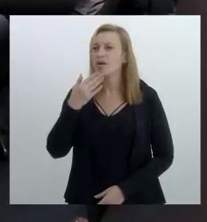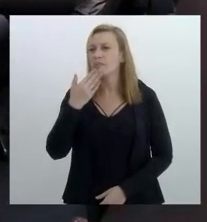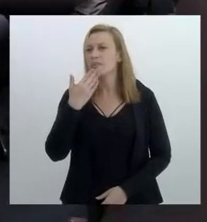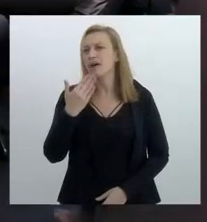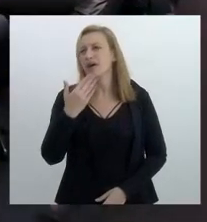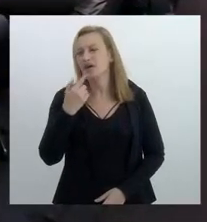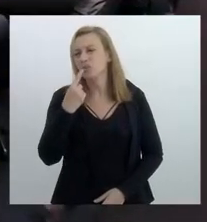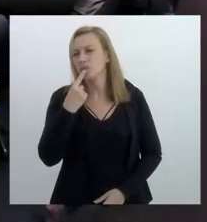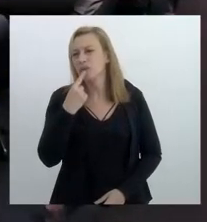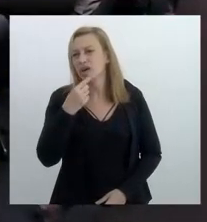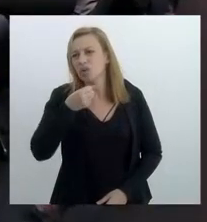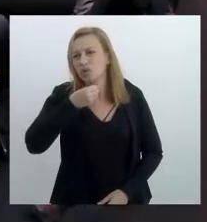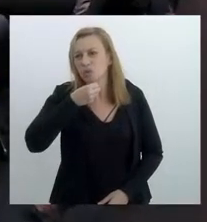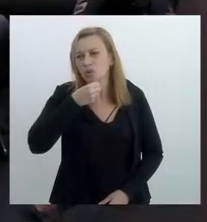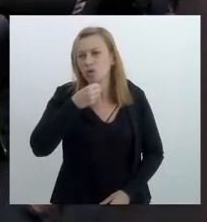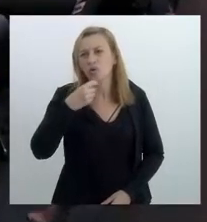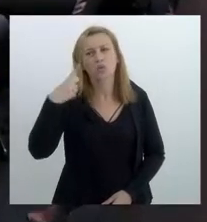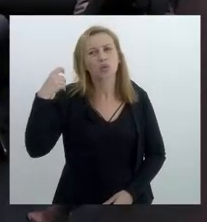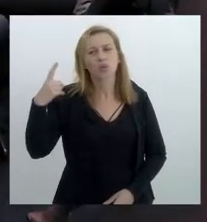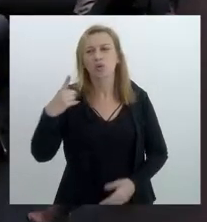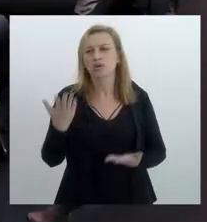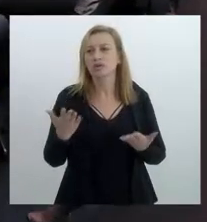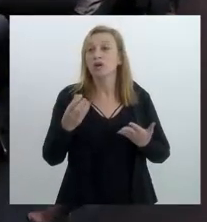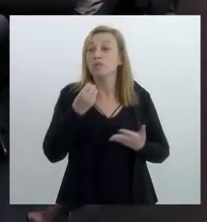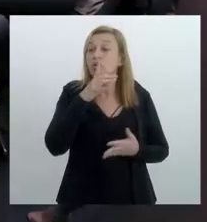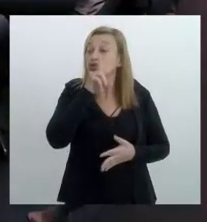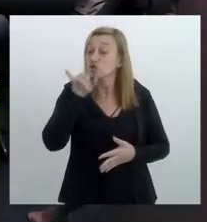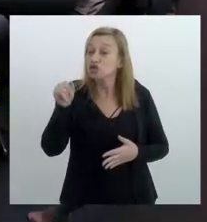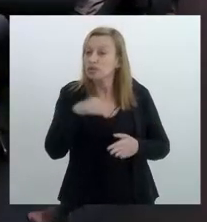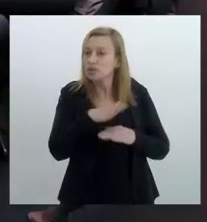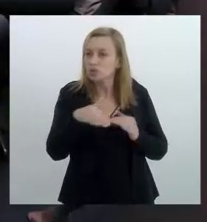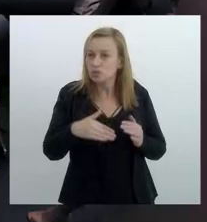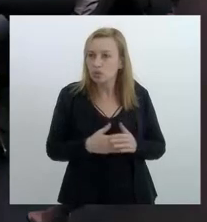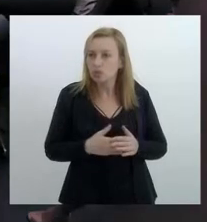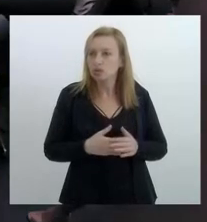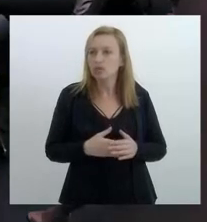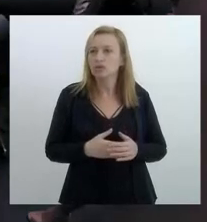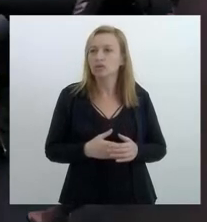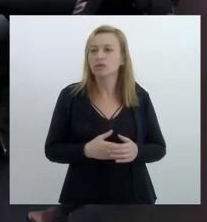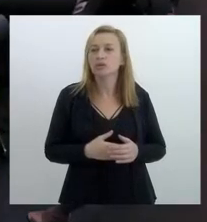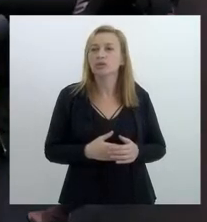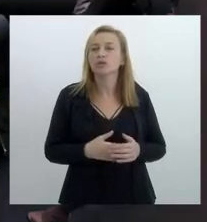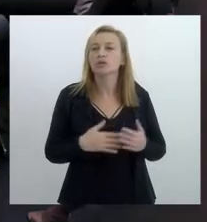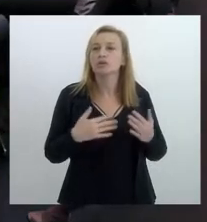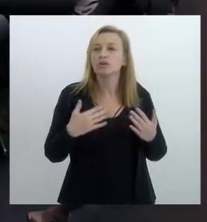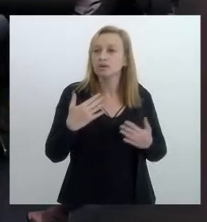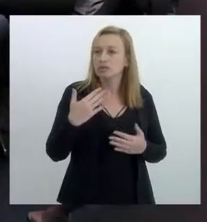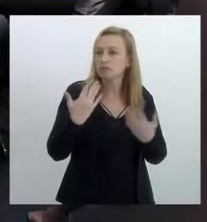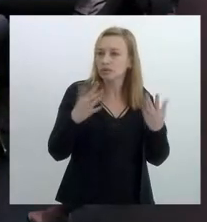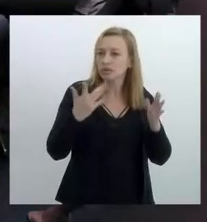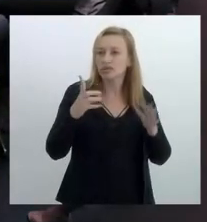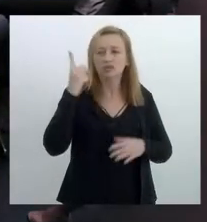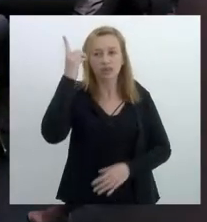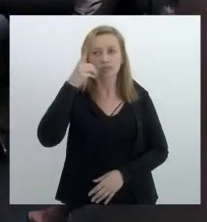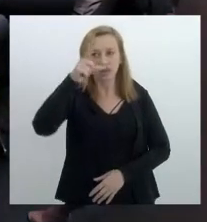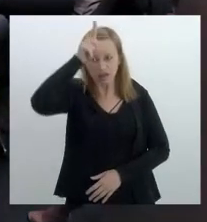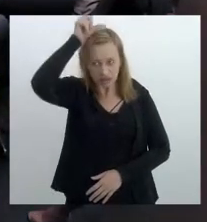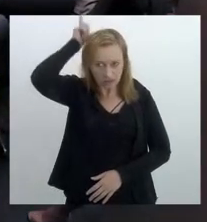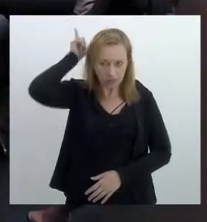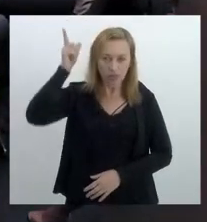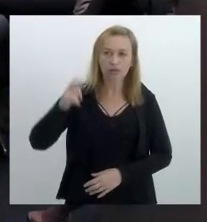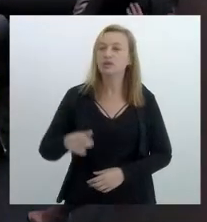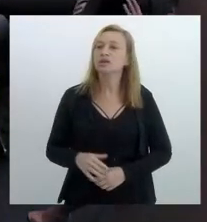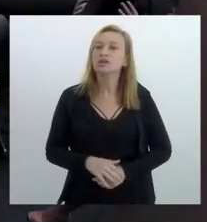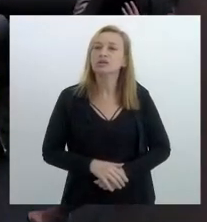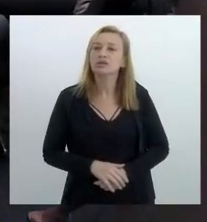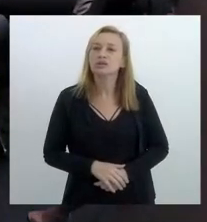o som está ruim. Tá. Bom dia para todos e todas. Cumprimentando o deputado Luiz Cláudio. Luiz Paulo. Luiz